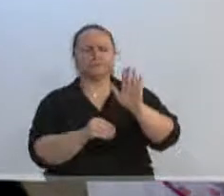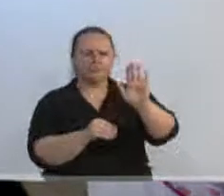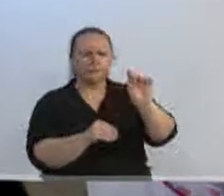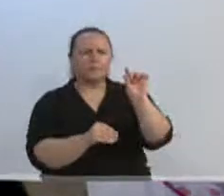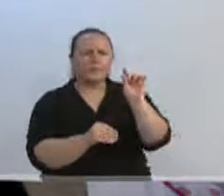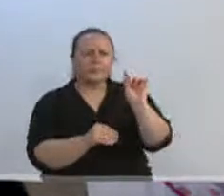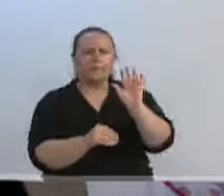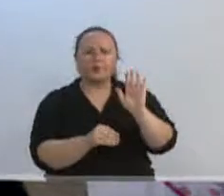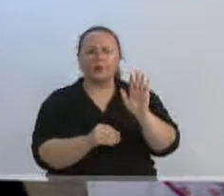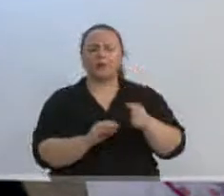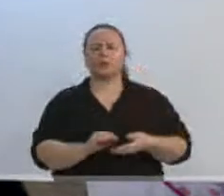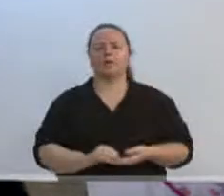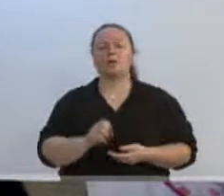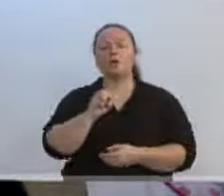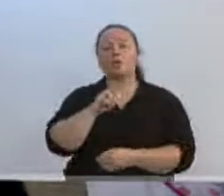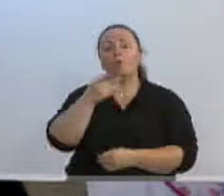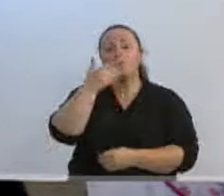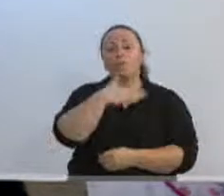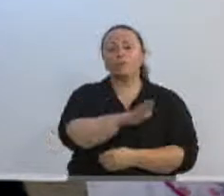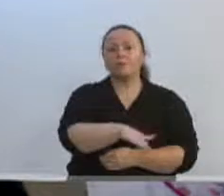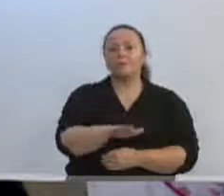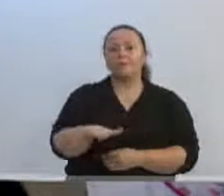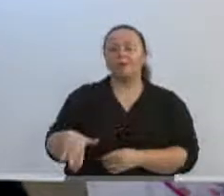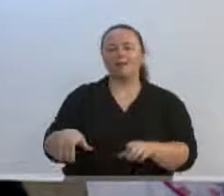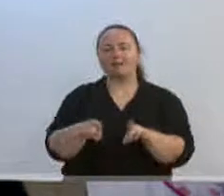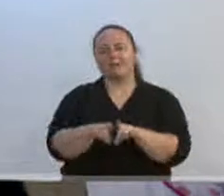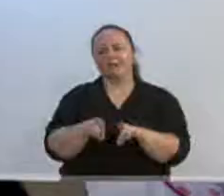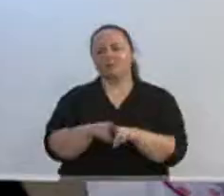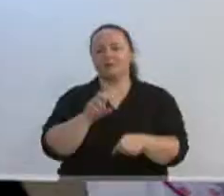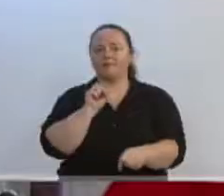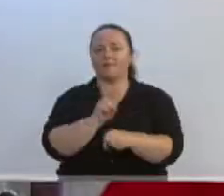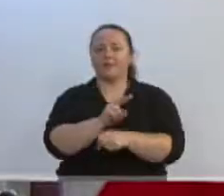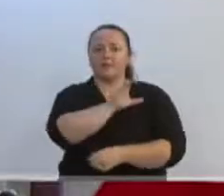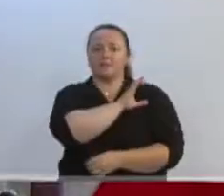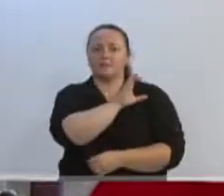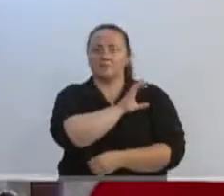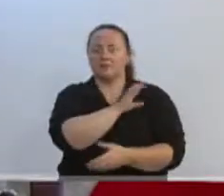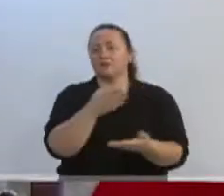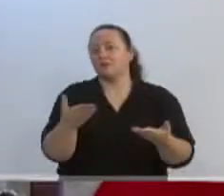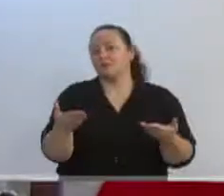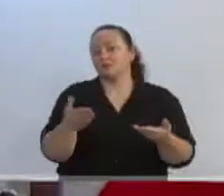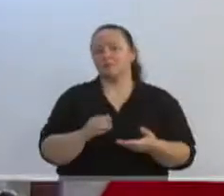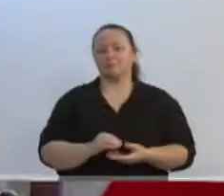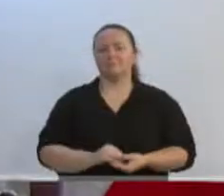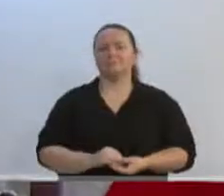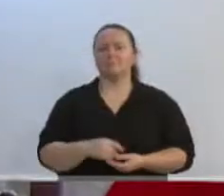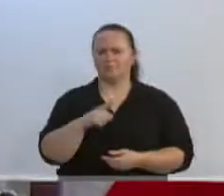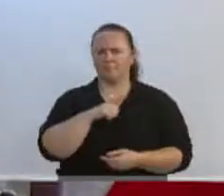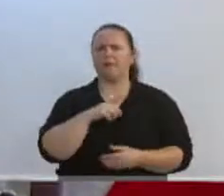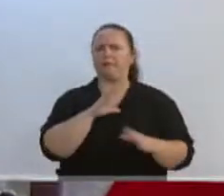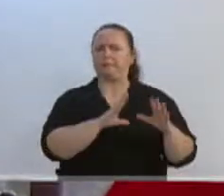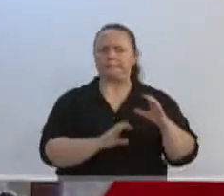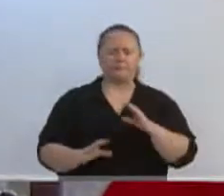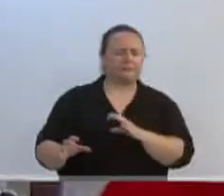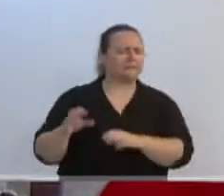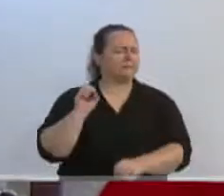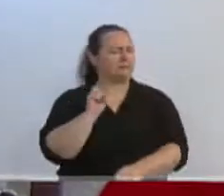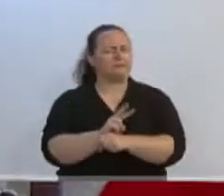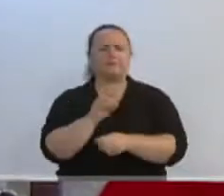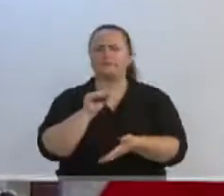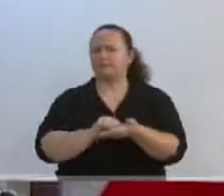Adriano. Ou então educação infantil, ou seja, vagas de creche, que é uma briga muito constante na cidade, não